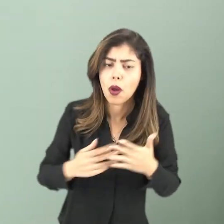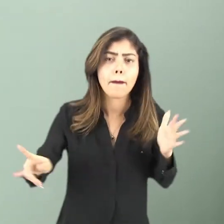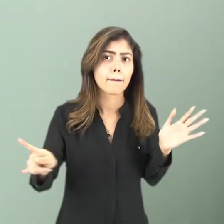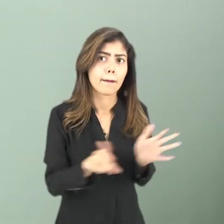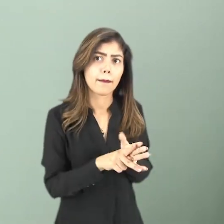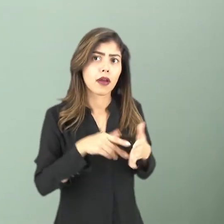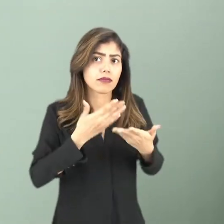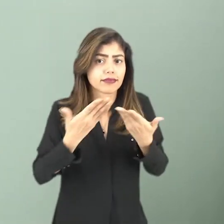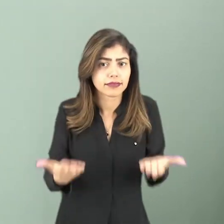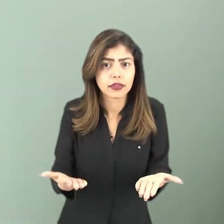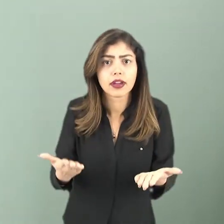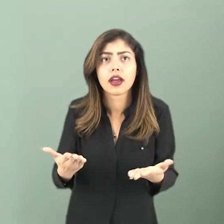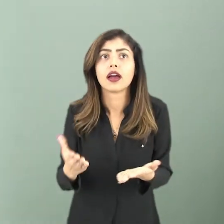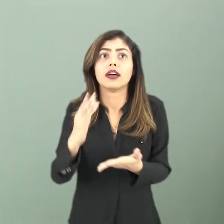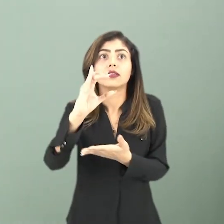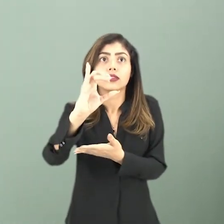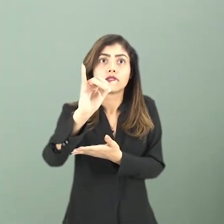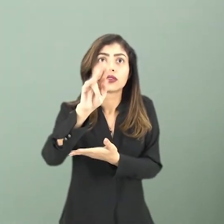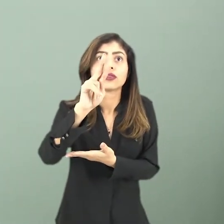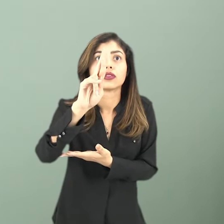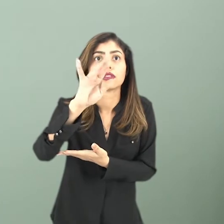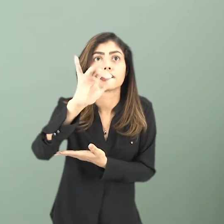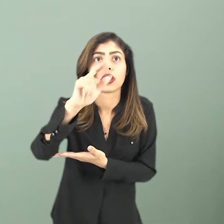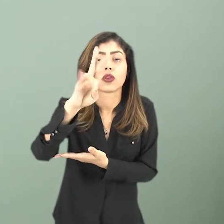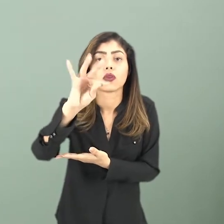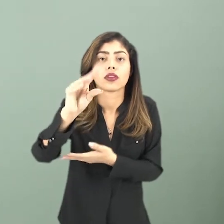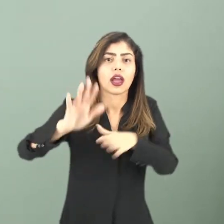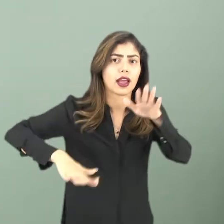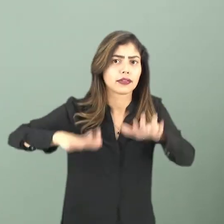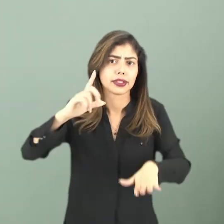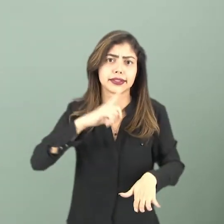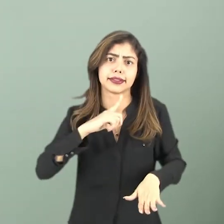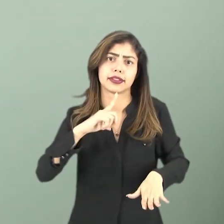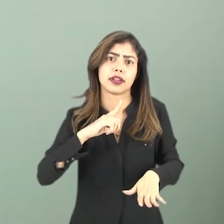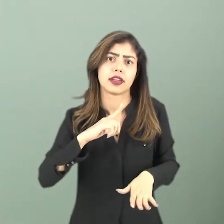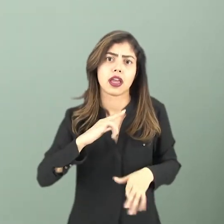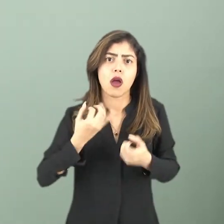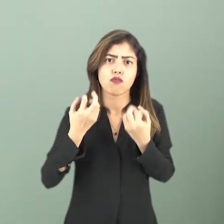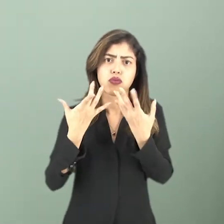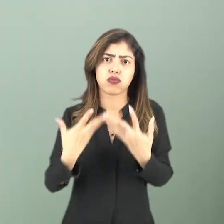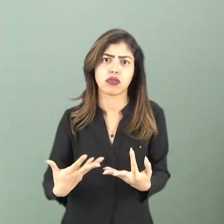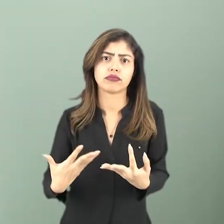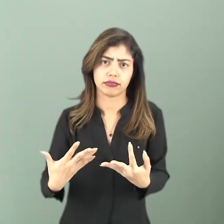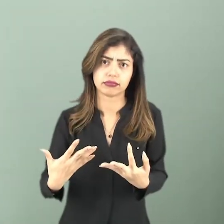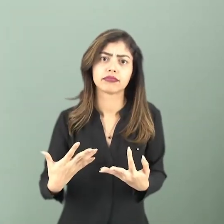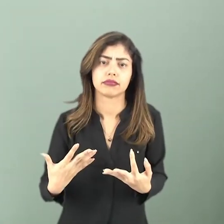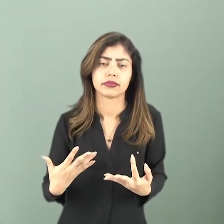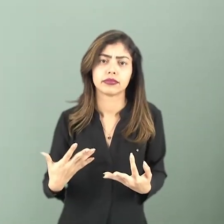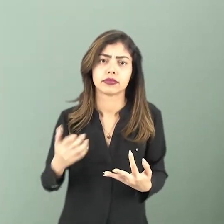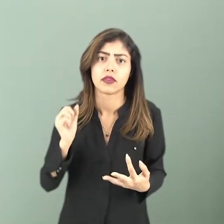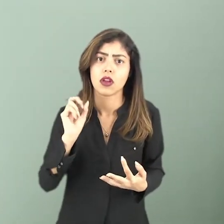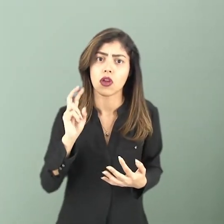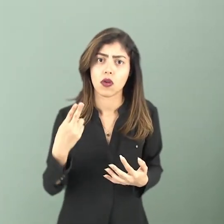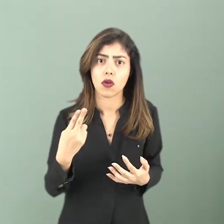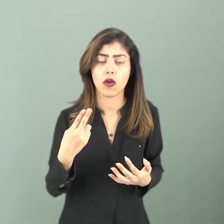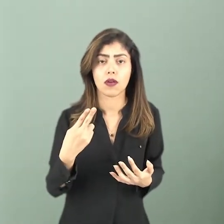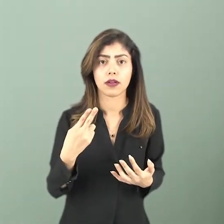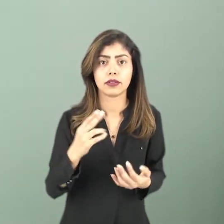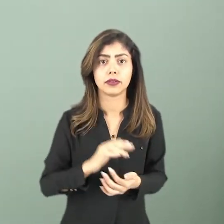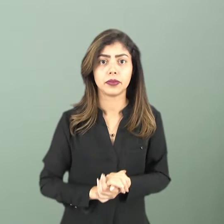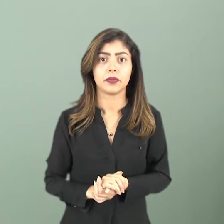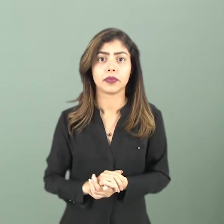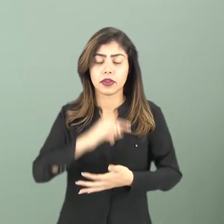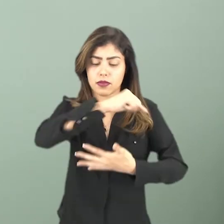pode estar acontecendo são os curtos-circuitos, que vez ou outra ocorre, queima um material, ou se você tiver